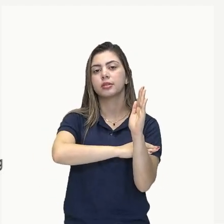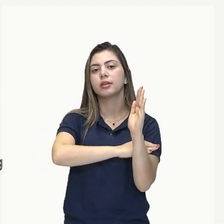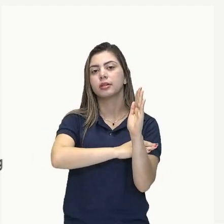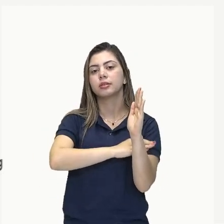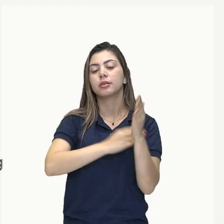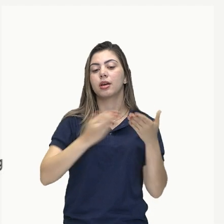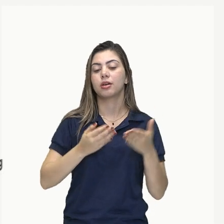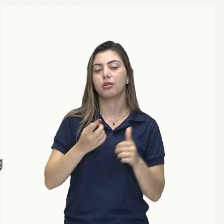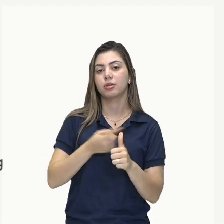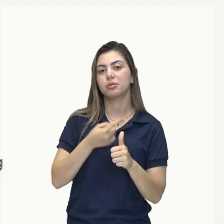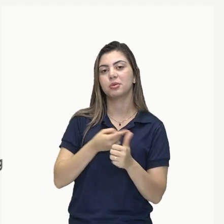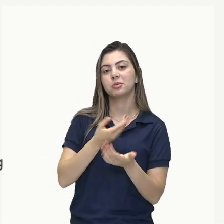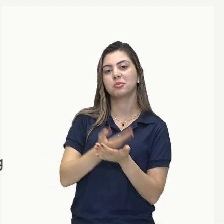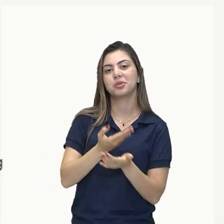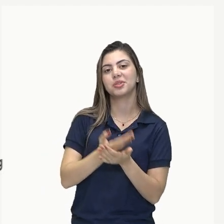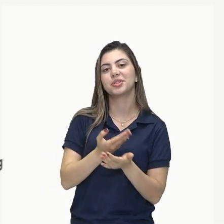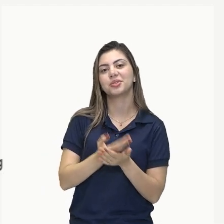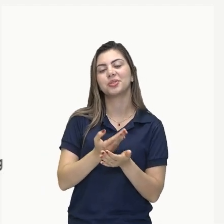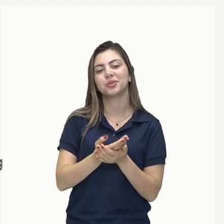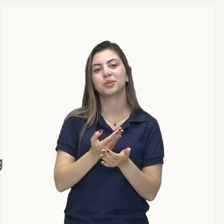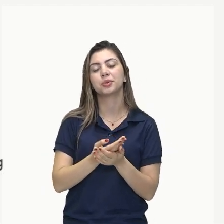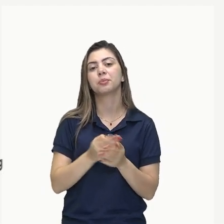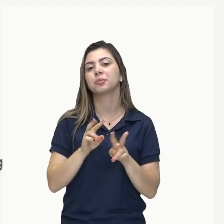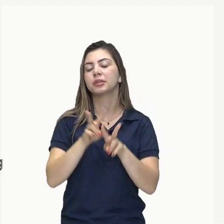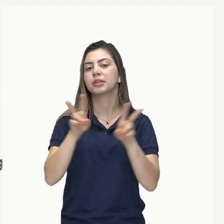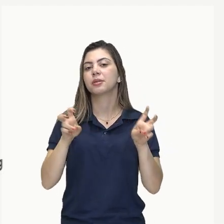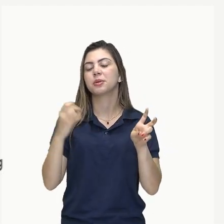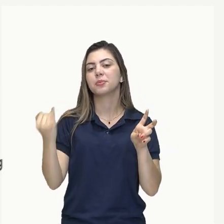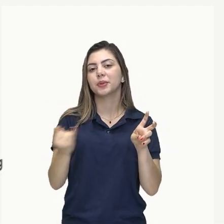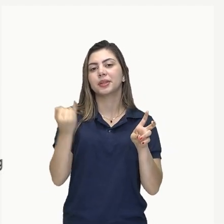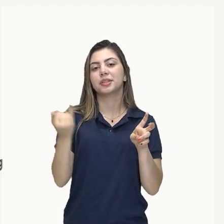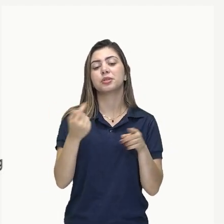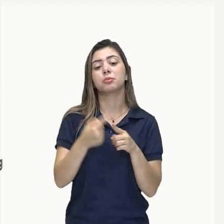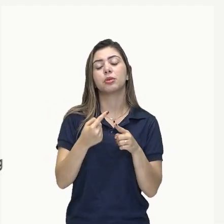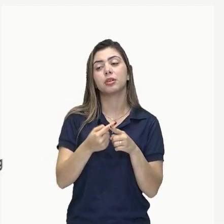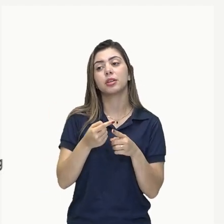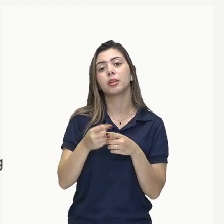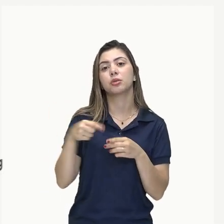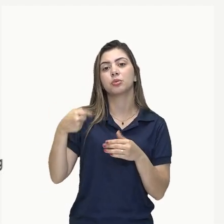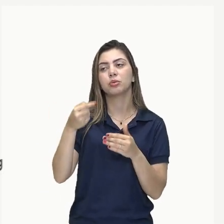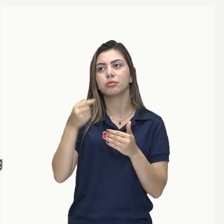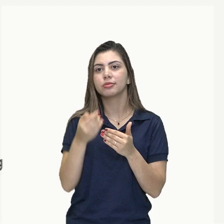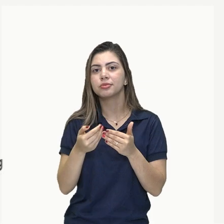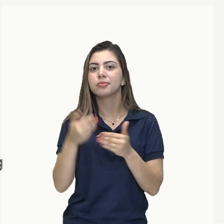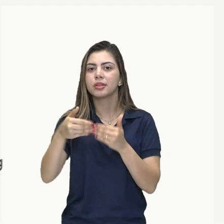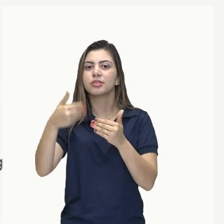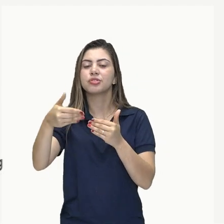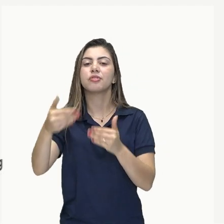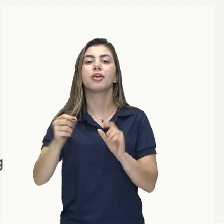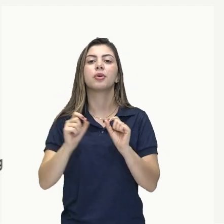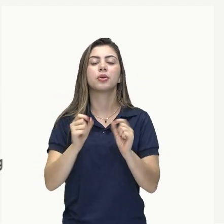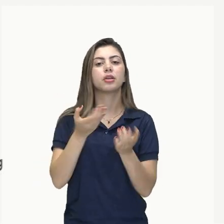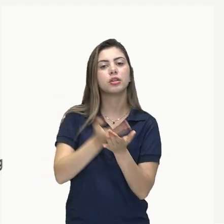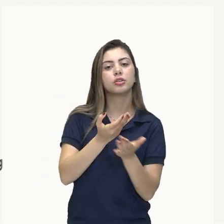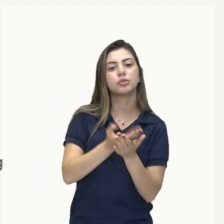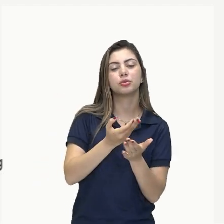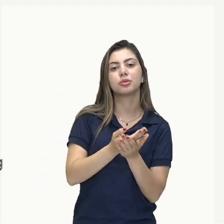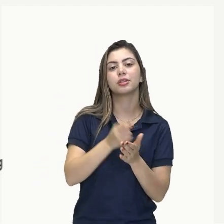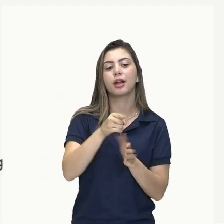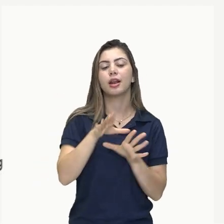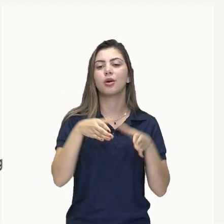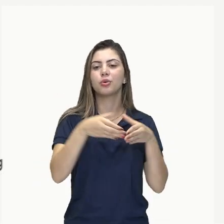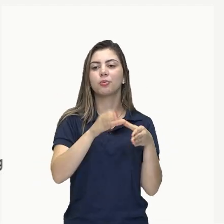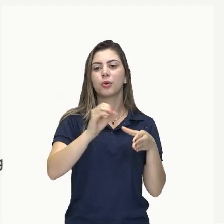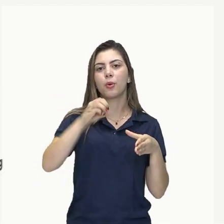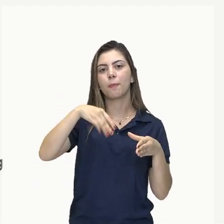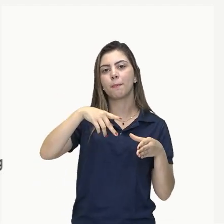primeira aula, justamente porque a gente vai trabalhar também aí um pouco de números complexos